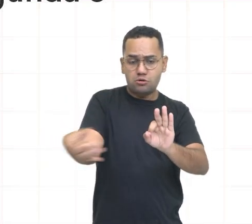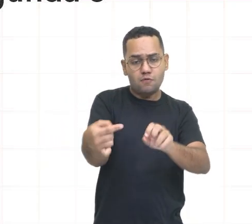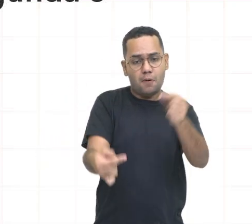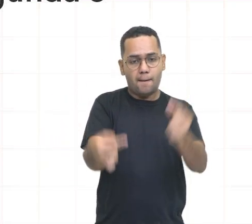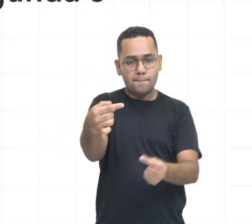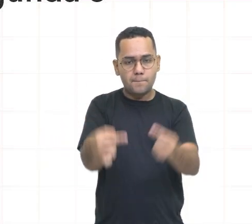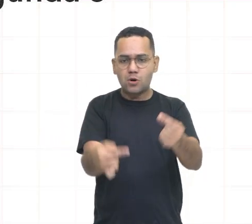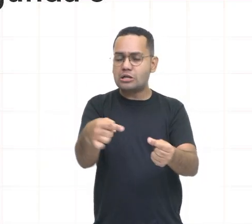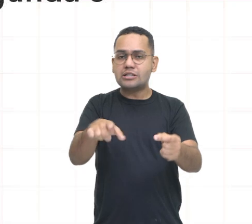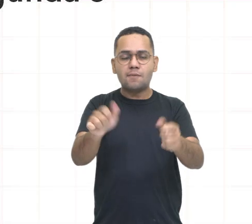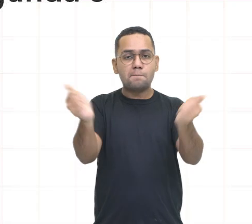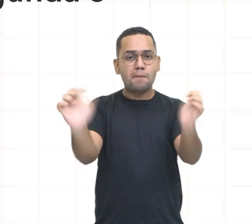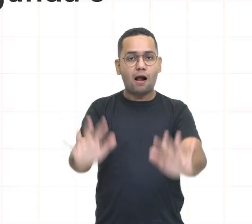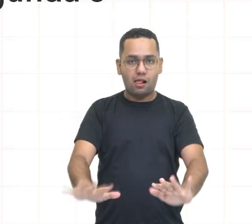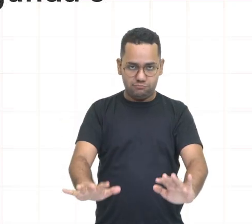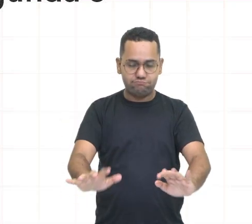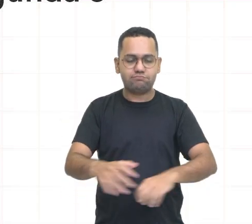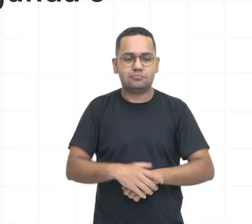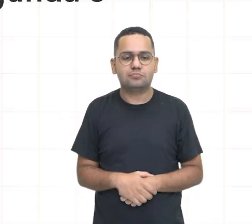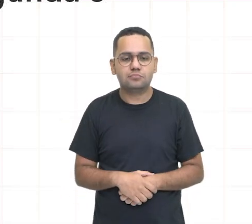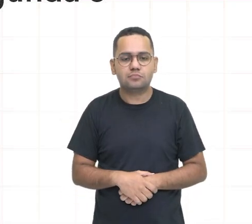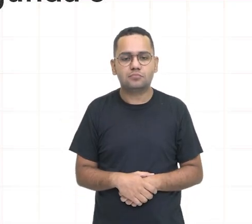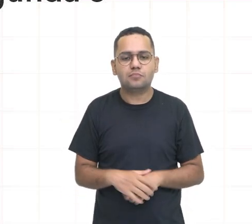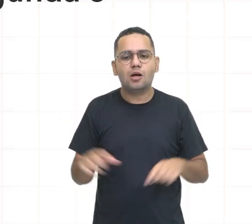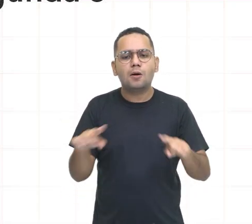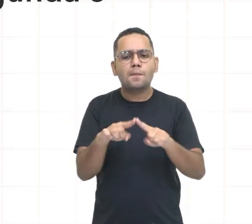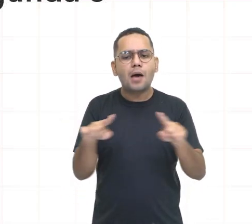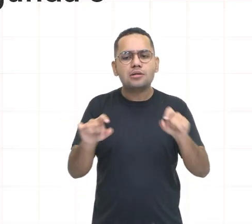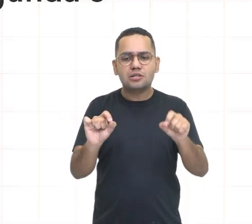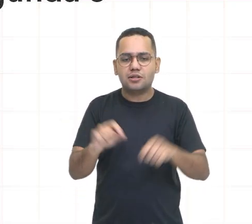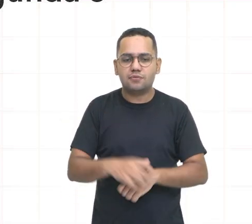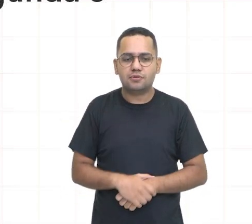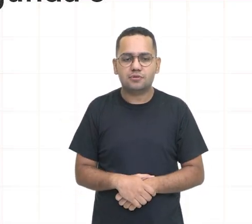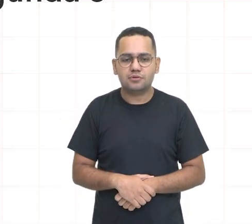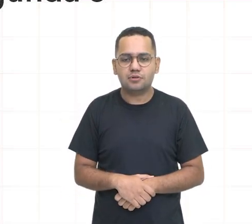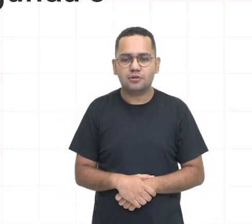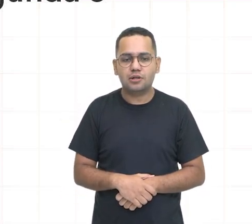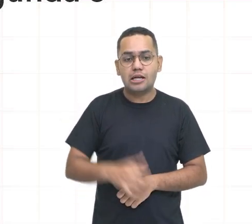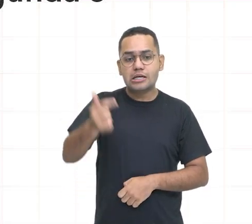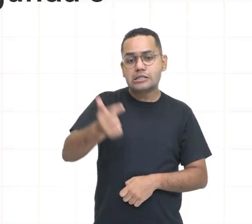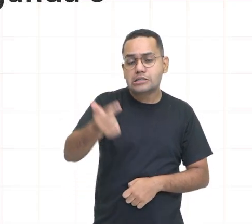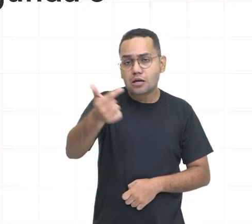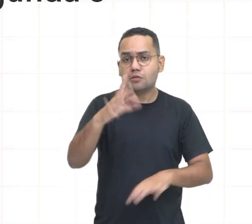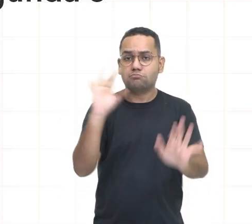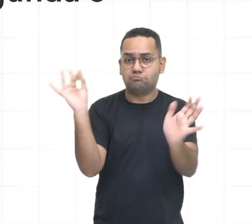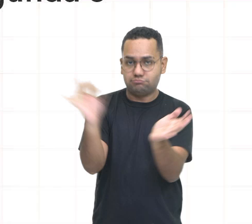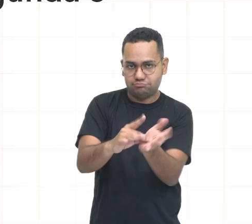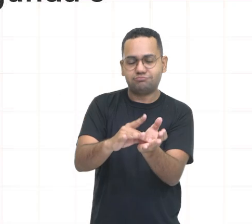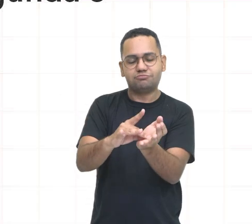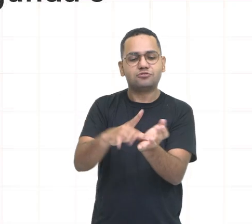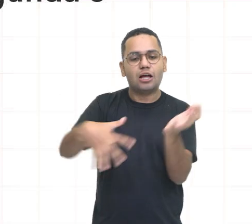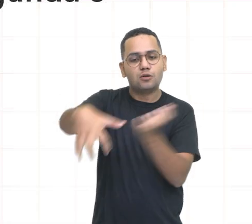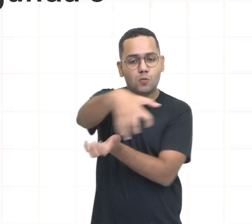Russo ruíram, o que permitiu que fosse levada a cabo a segunda e definitiva Revolução de